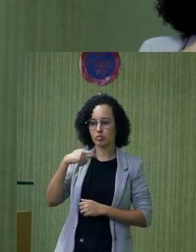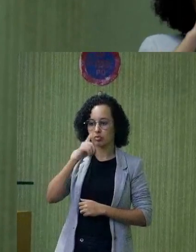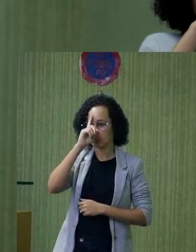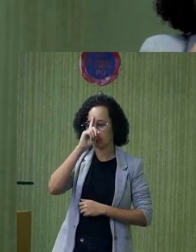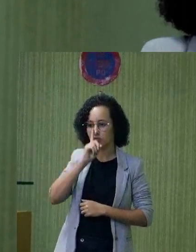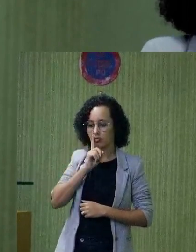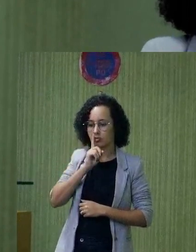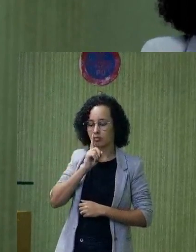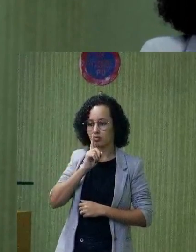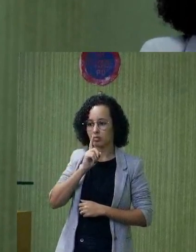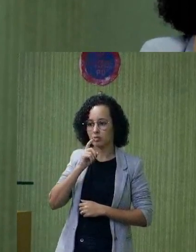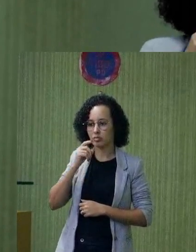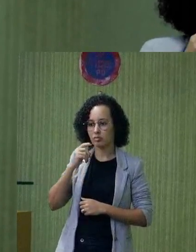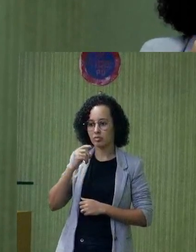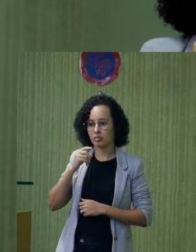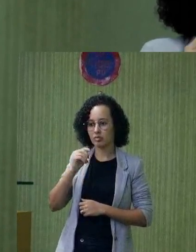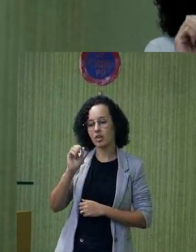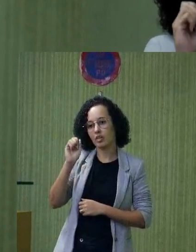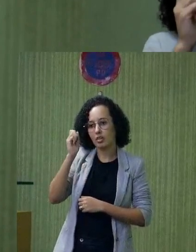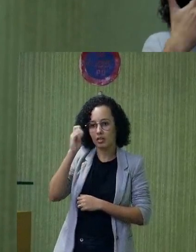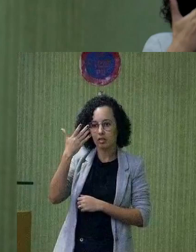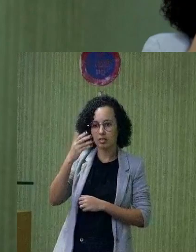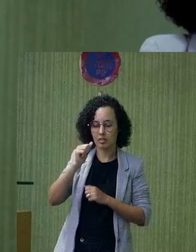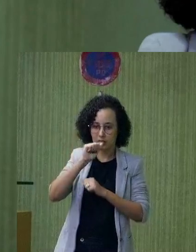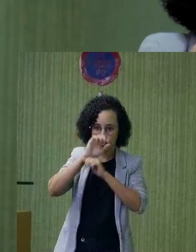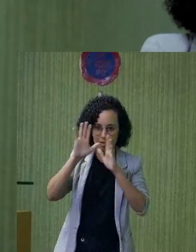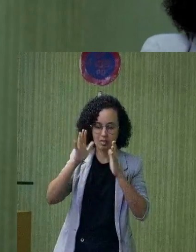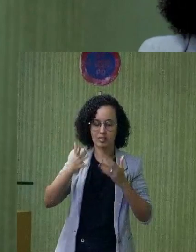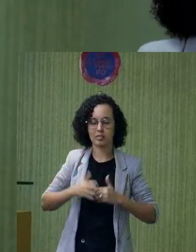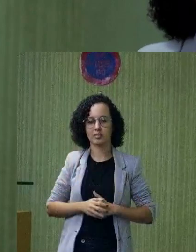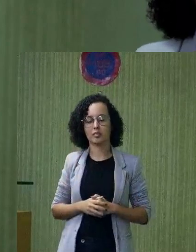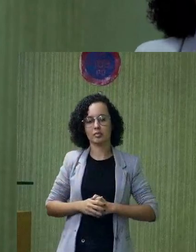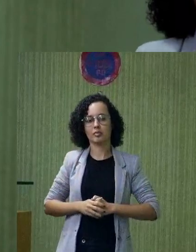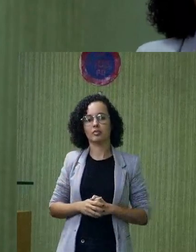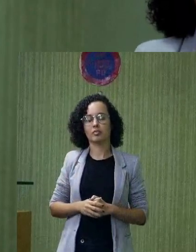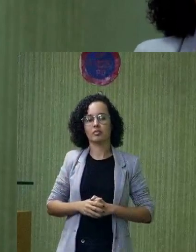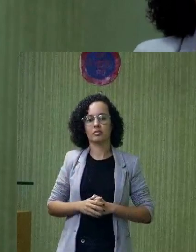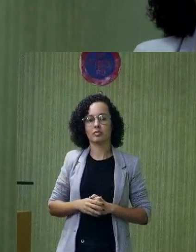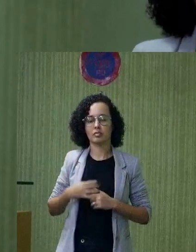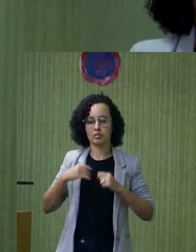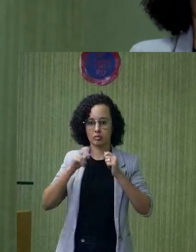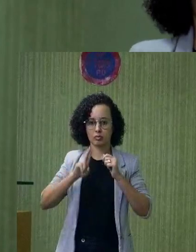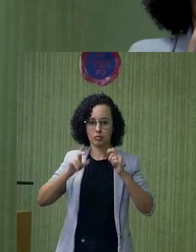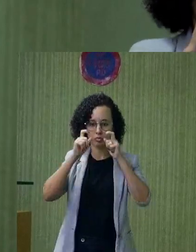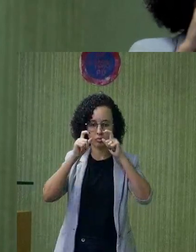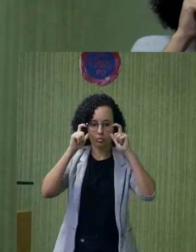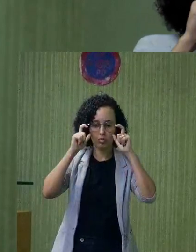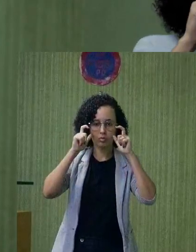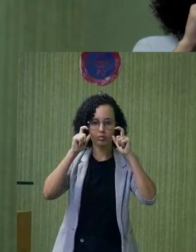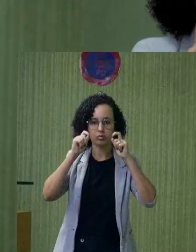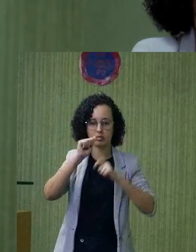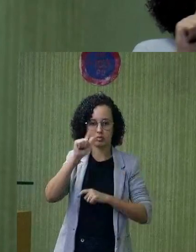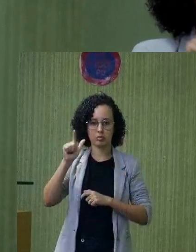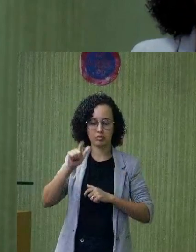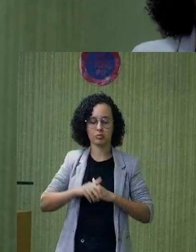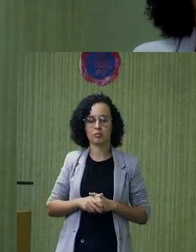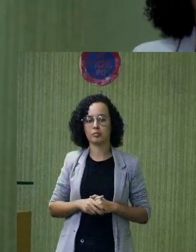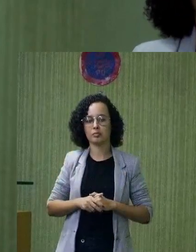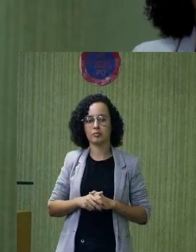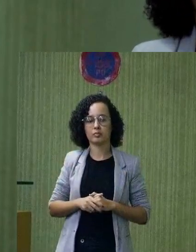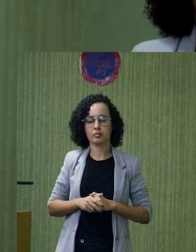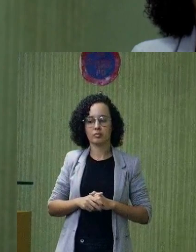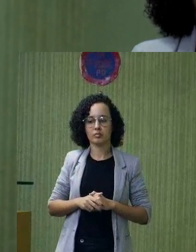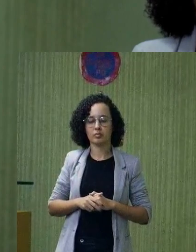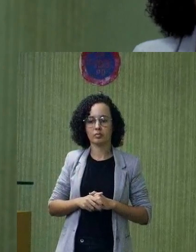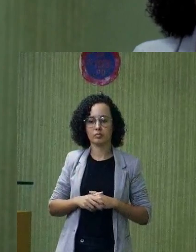dizer cabelo claro mas loura eh eu tô de óculos azul eu tô com